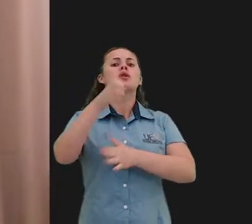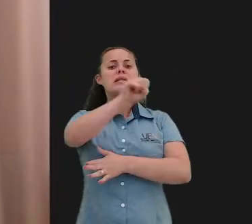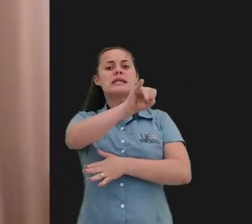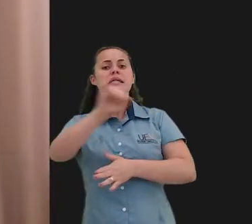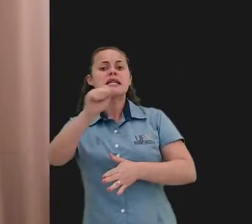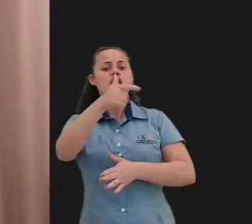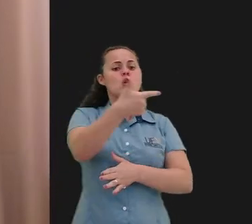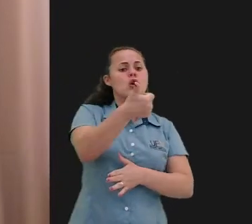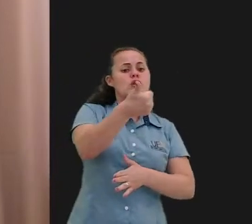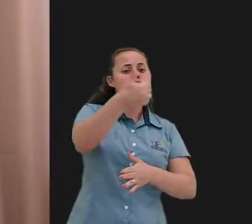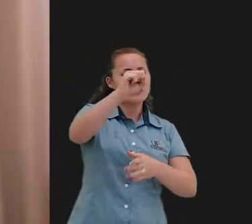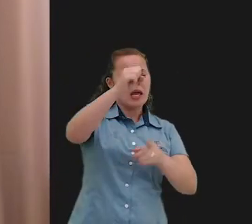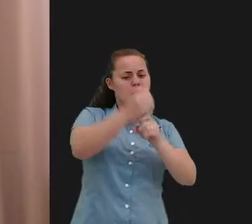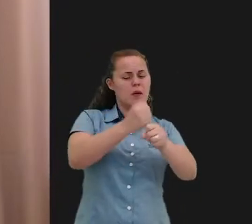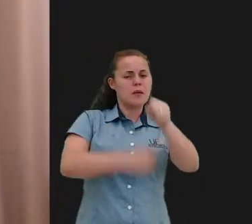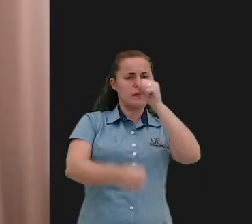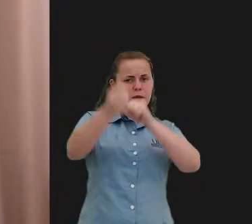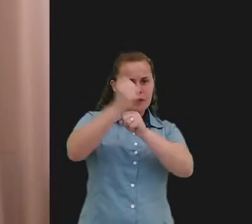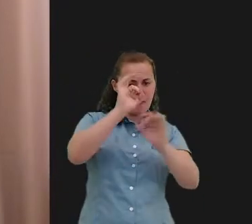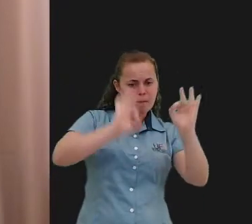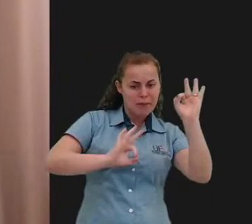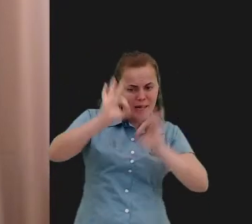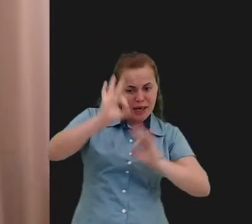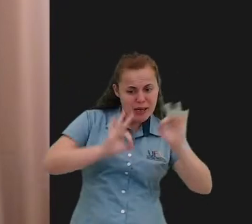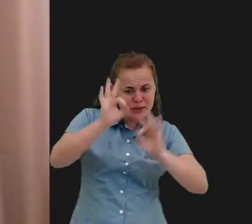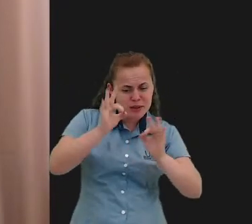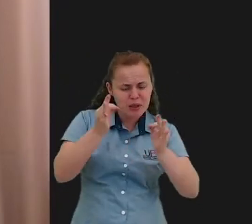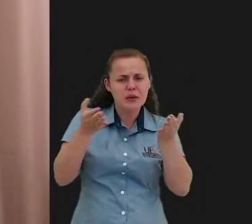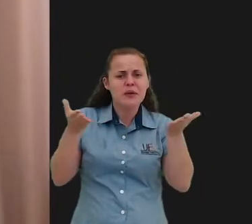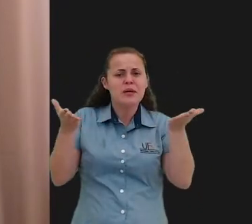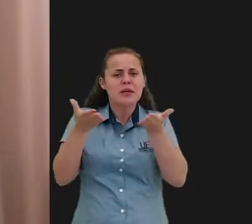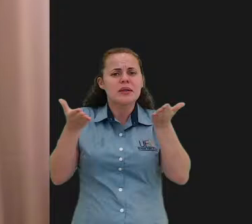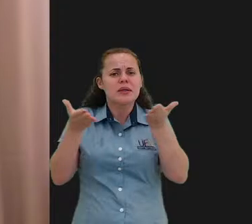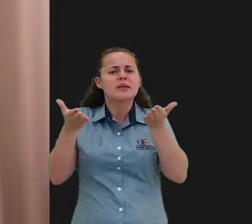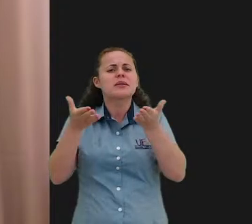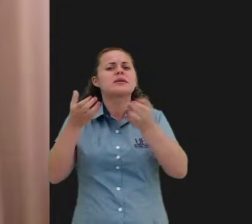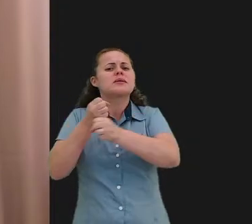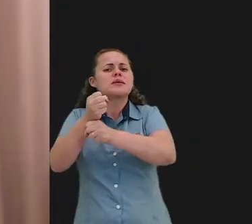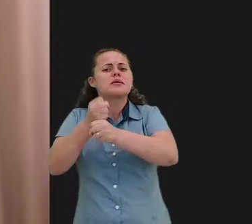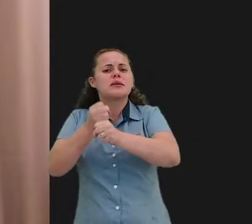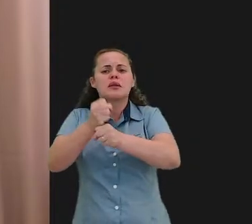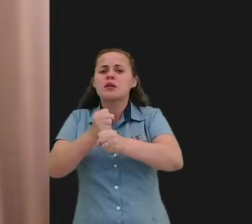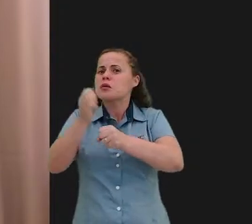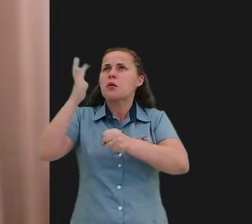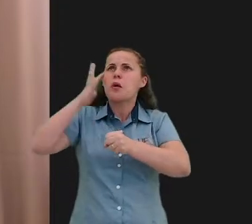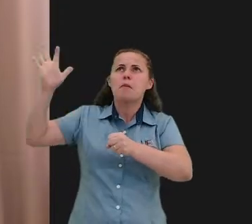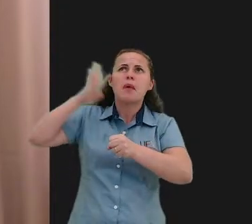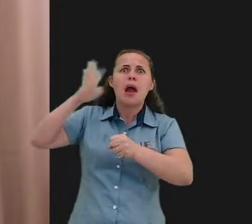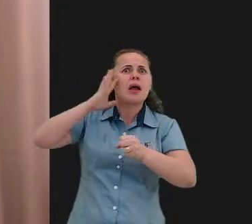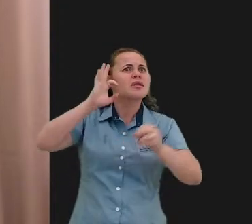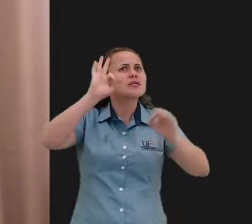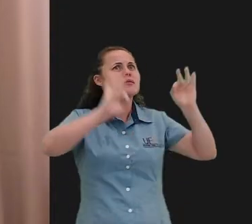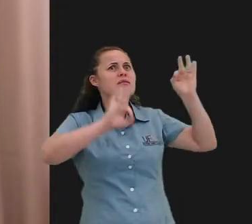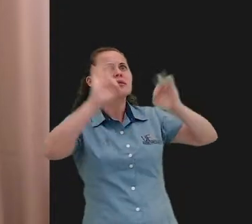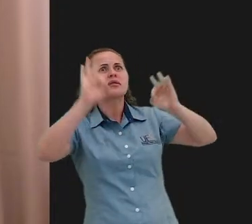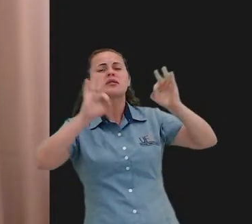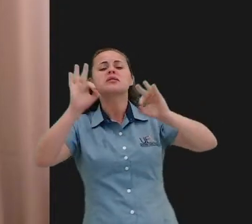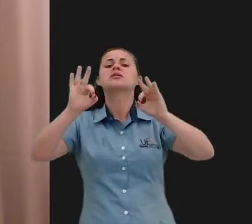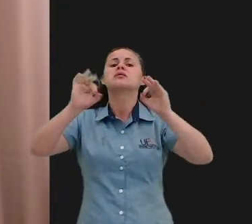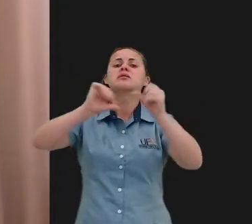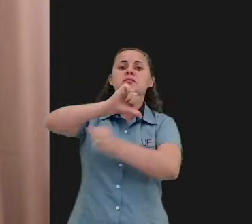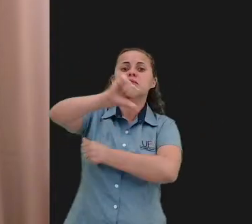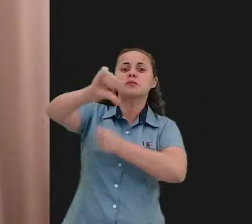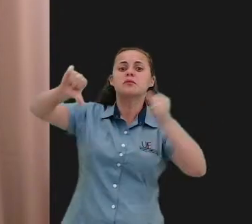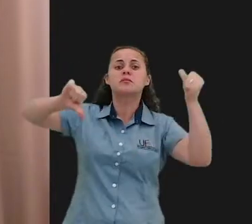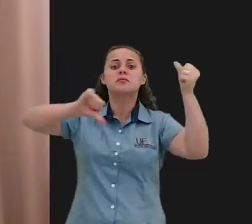de 2019 e estávamos planejando deste ano, não imaginávamos que todos os nossos planos teriam que mudar. Sinceramente, não